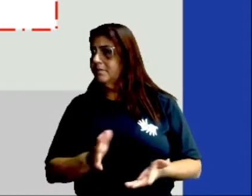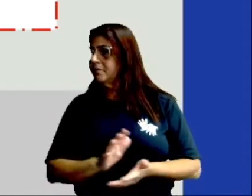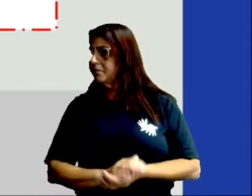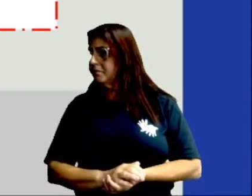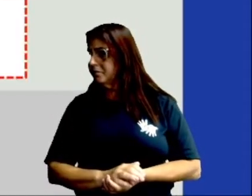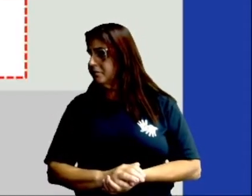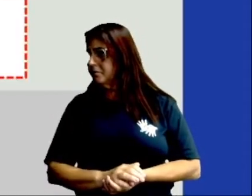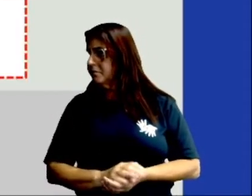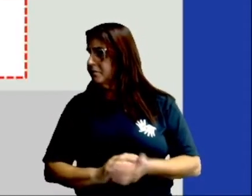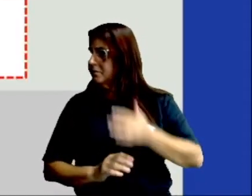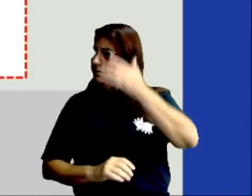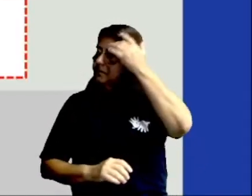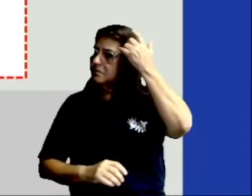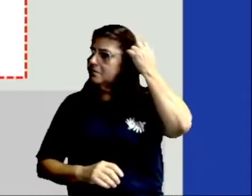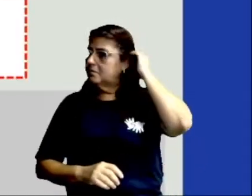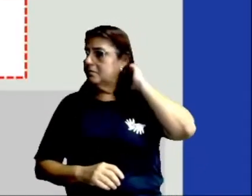lá.